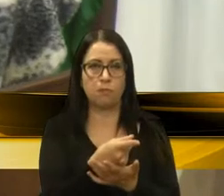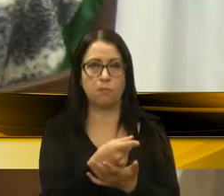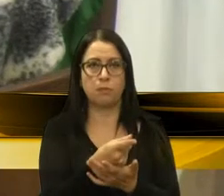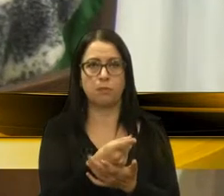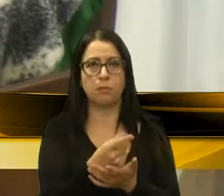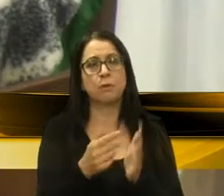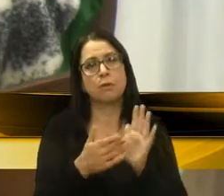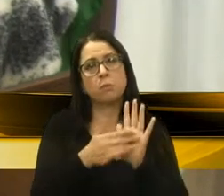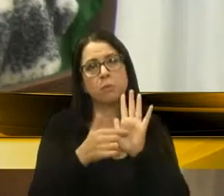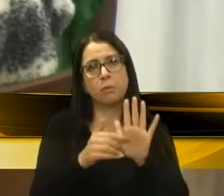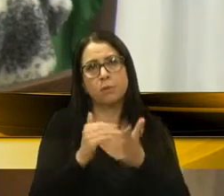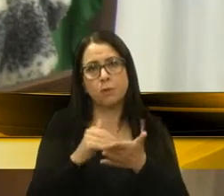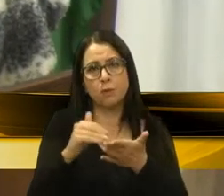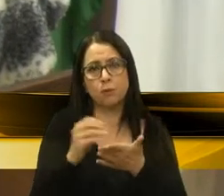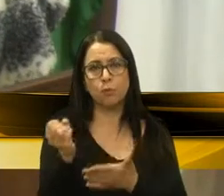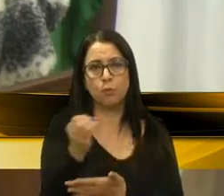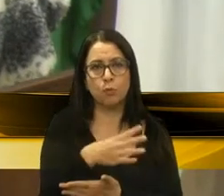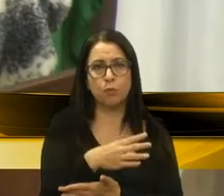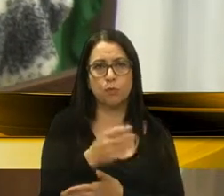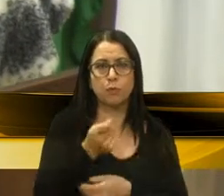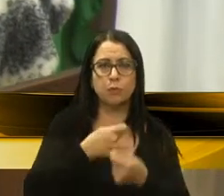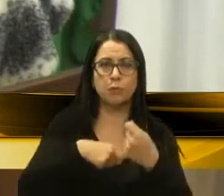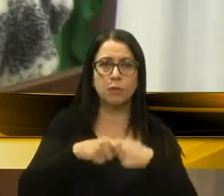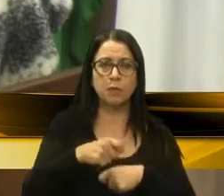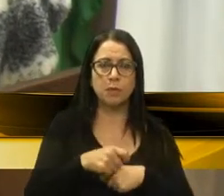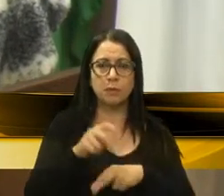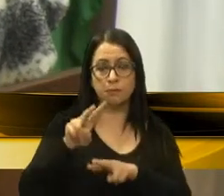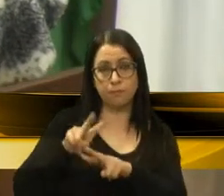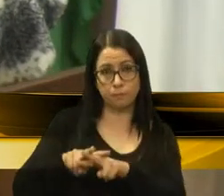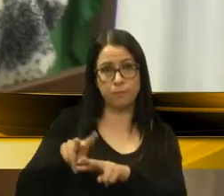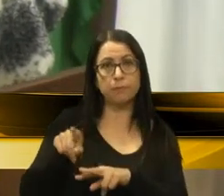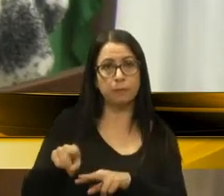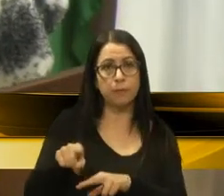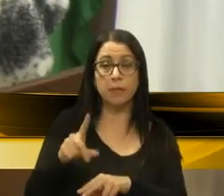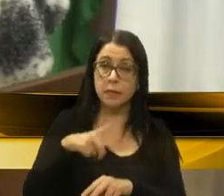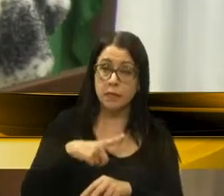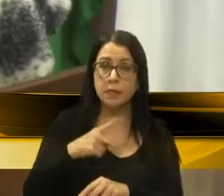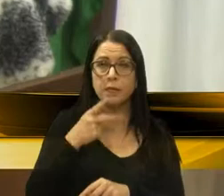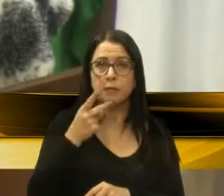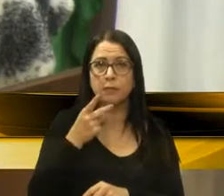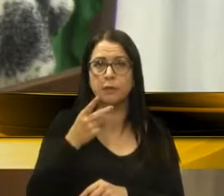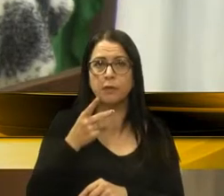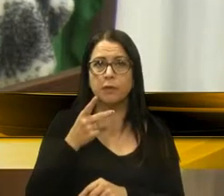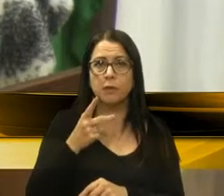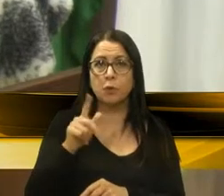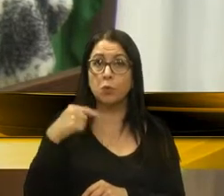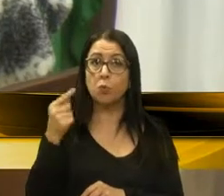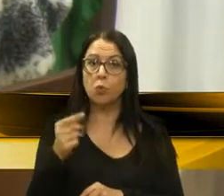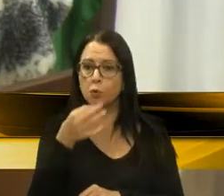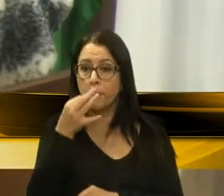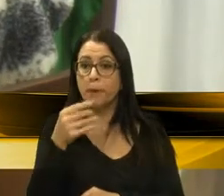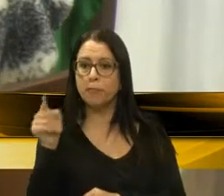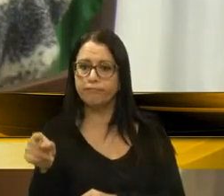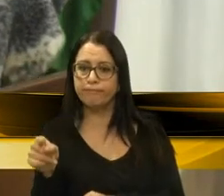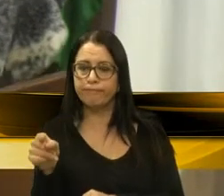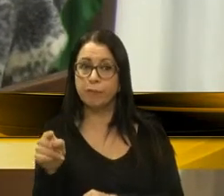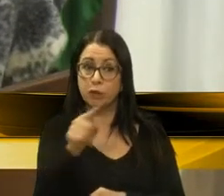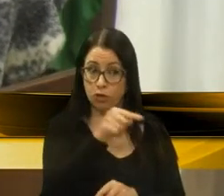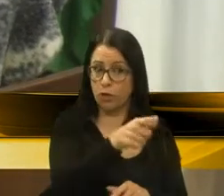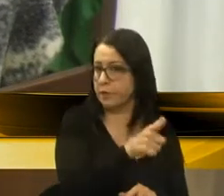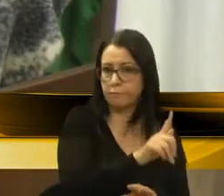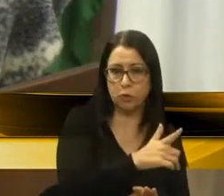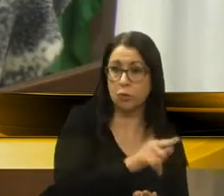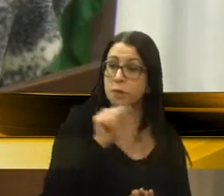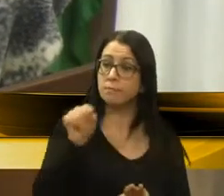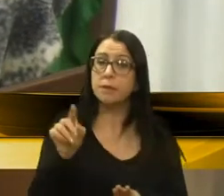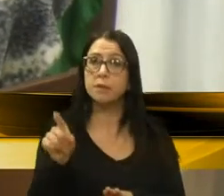secretário, o novo secretário de Administração Penitenciária, que entrássemos com o plano B. E ele